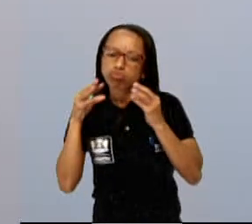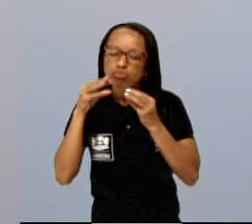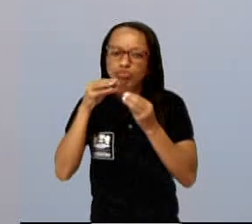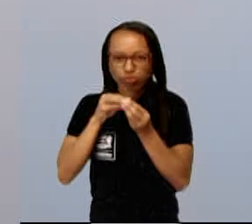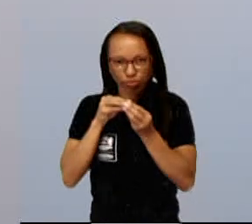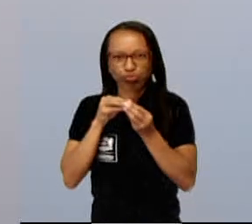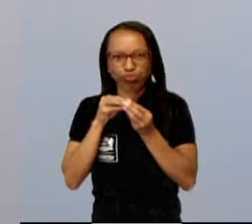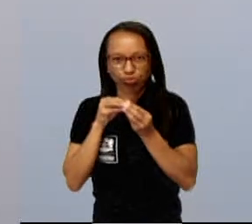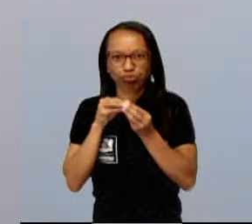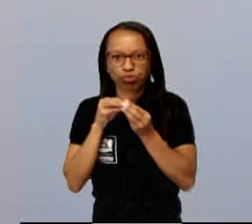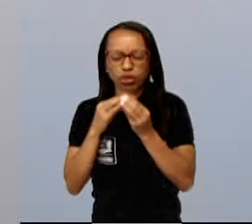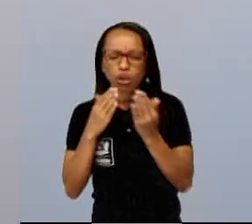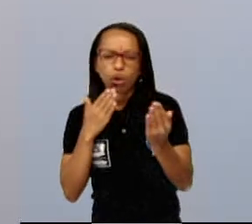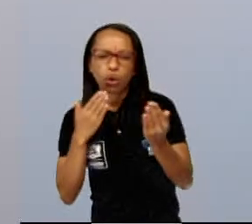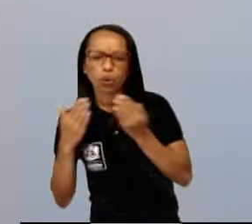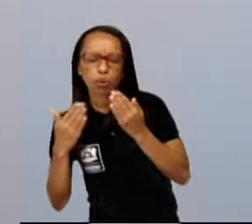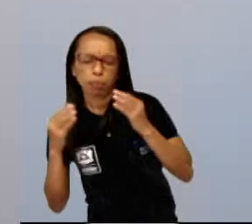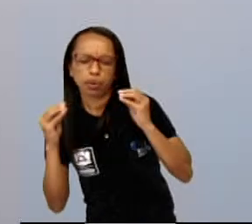um romance.